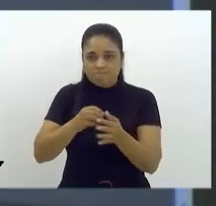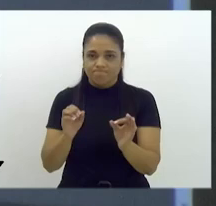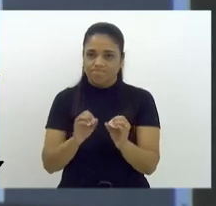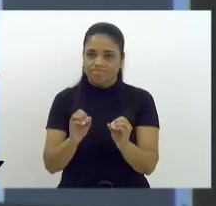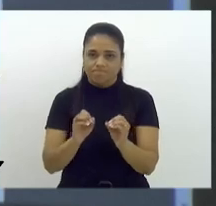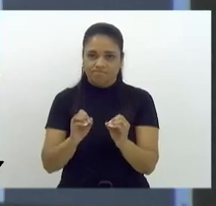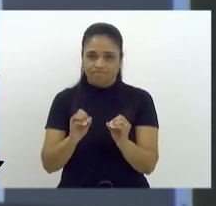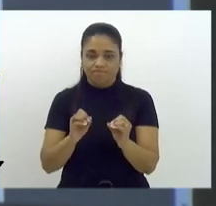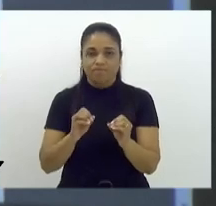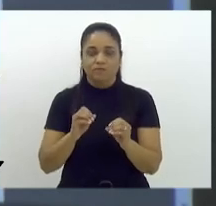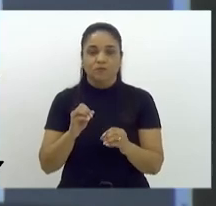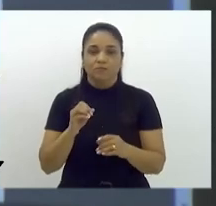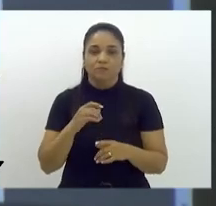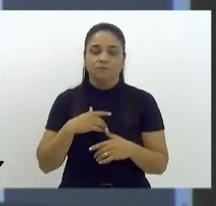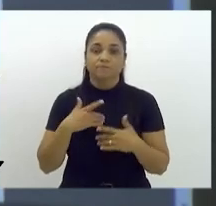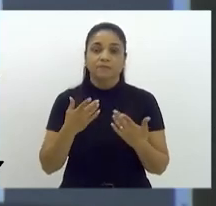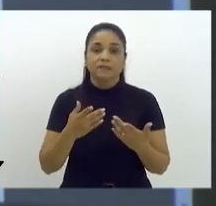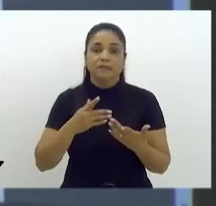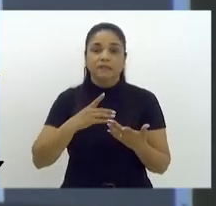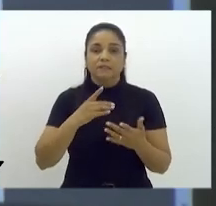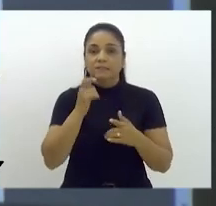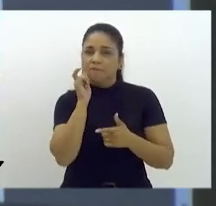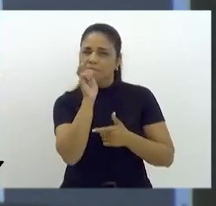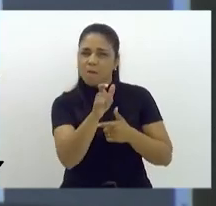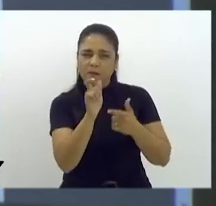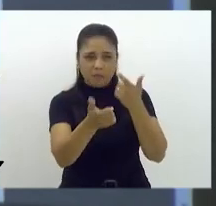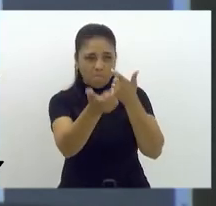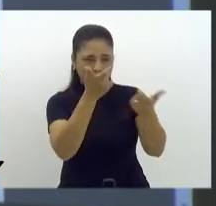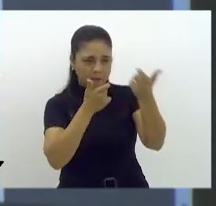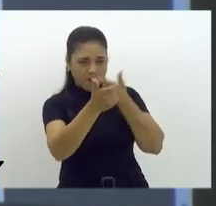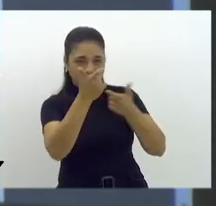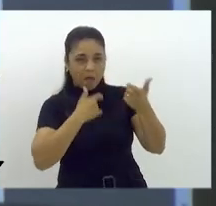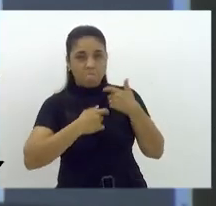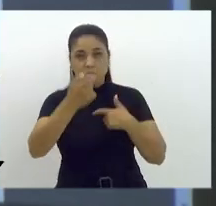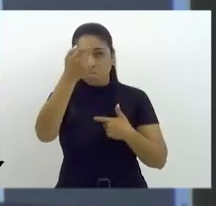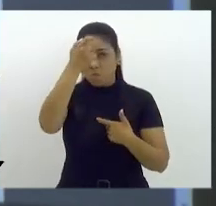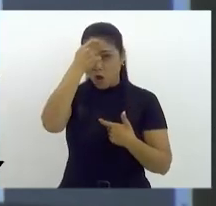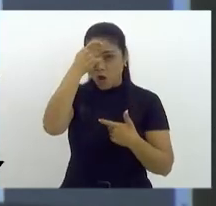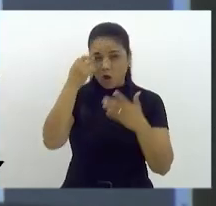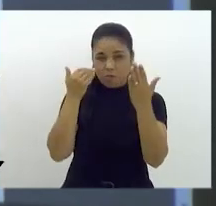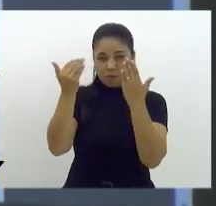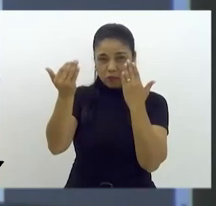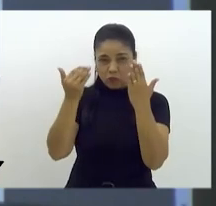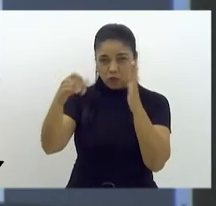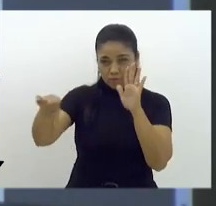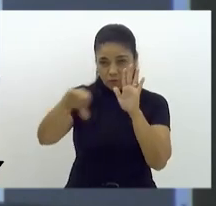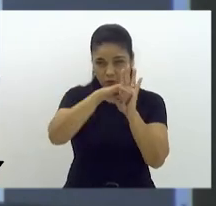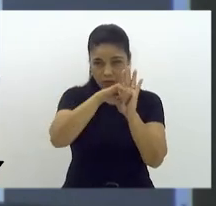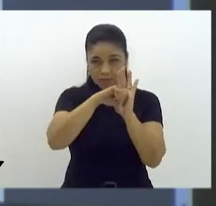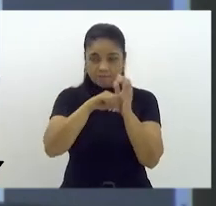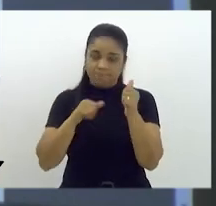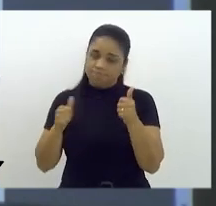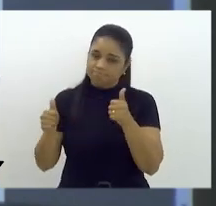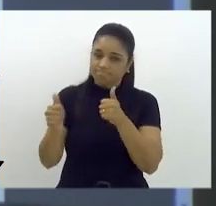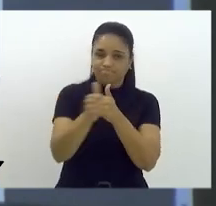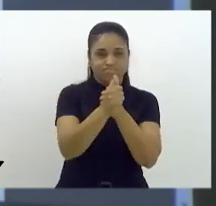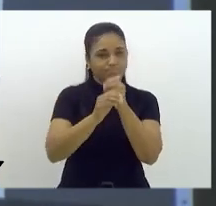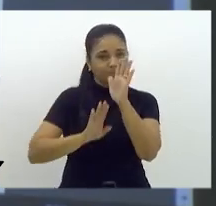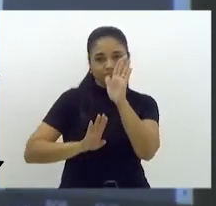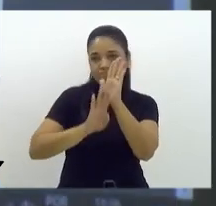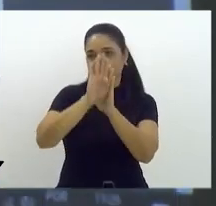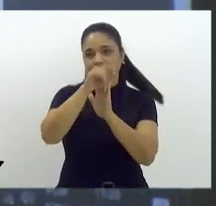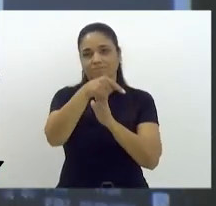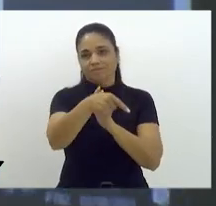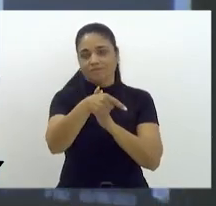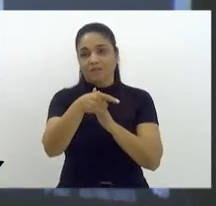urgência difamação então a violência moral psicológica na frente realmente a